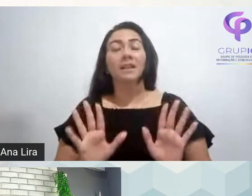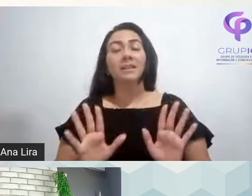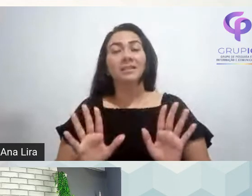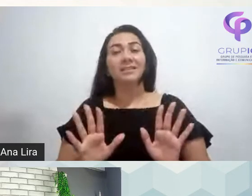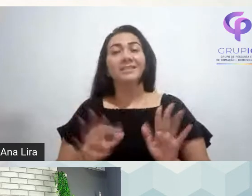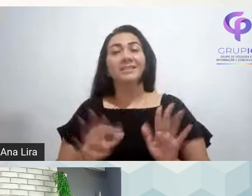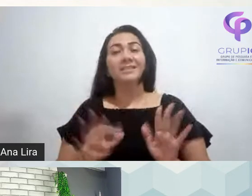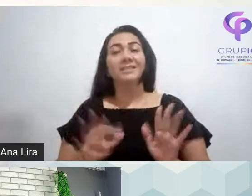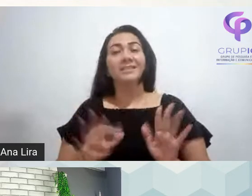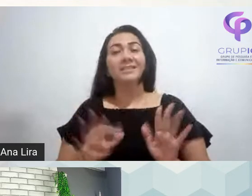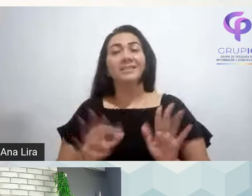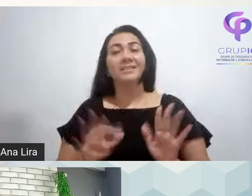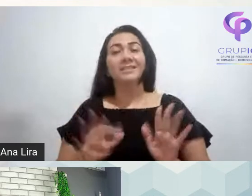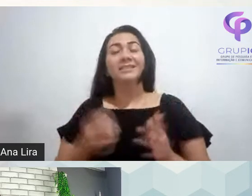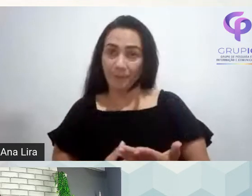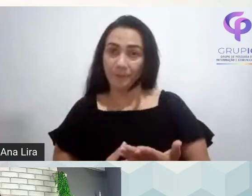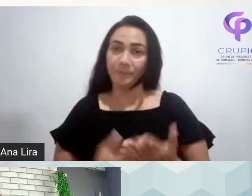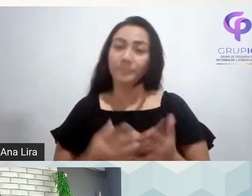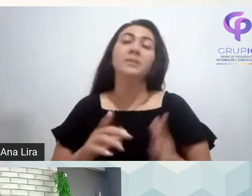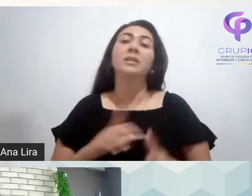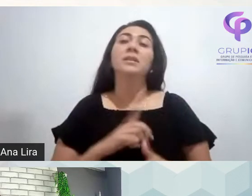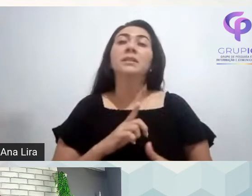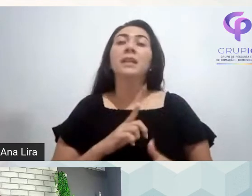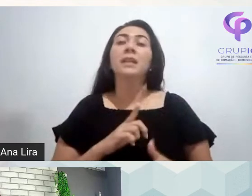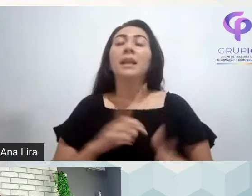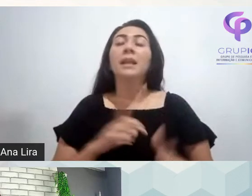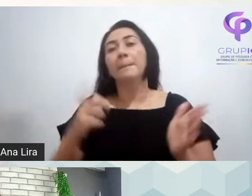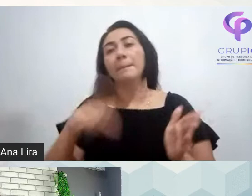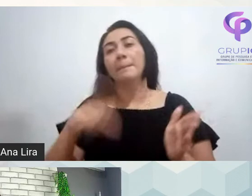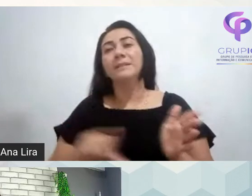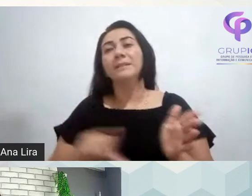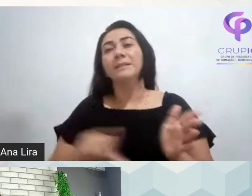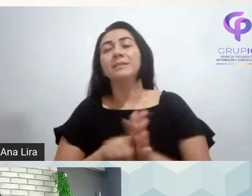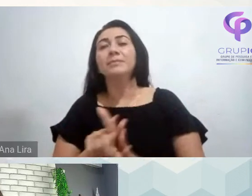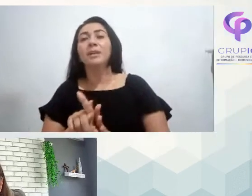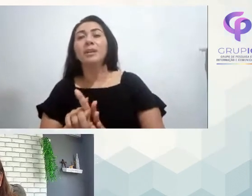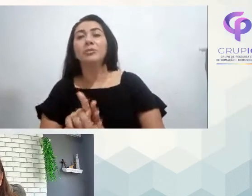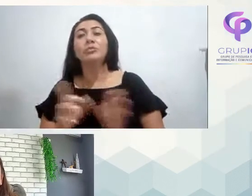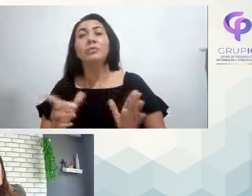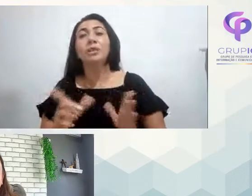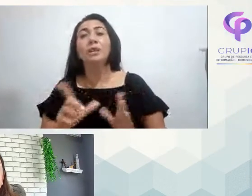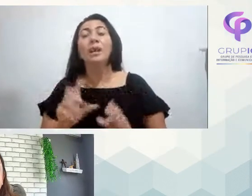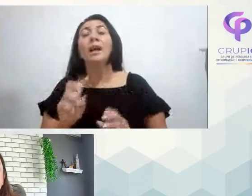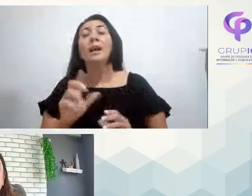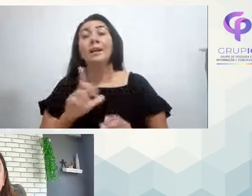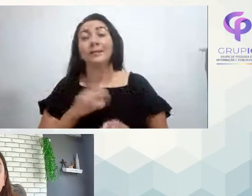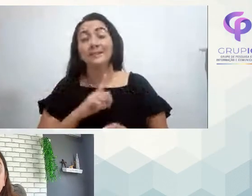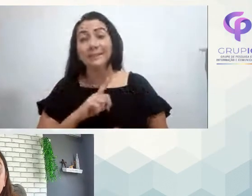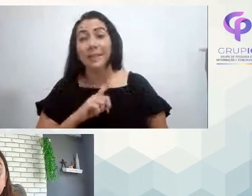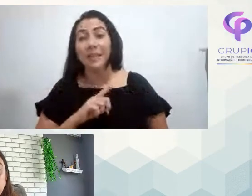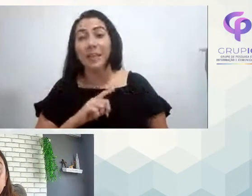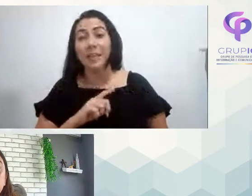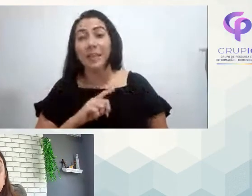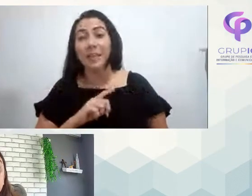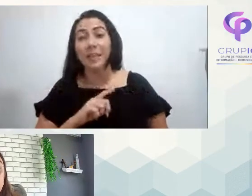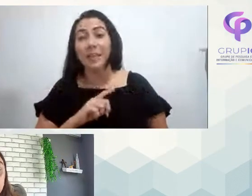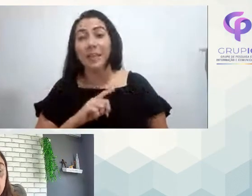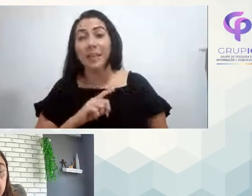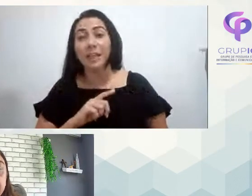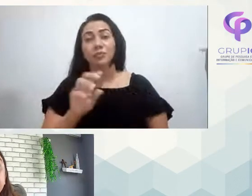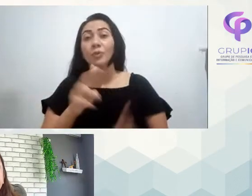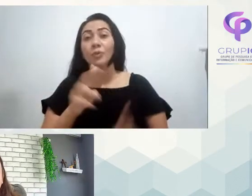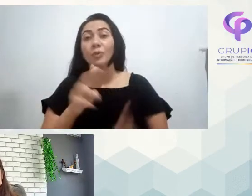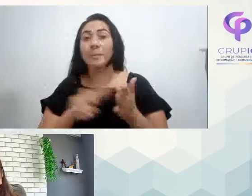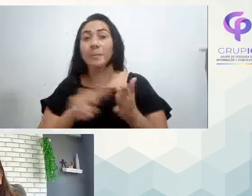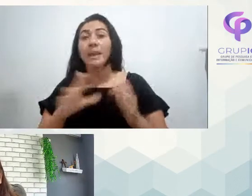gentileza, deixa eu só colocar aqui de novo o nosso e-mail. Mandem para o nosso e-mail